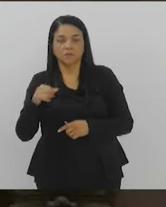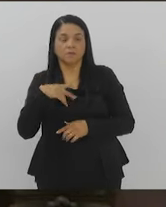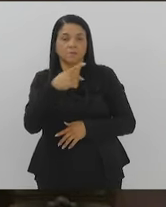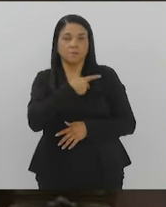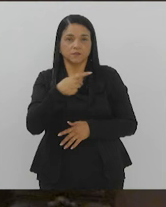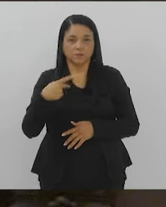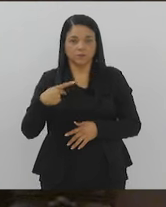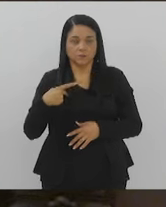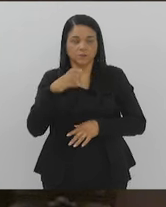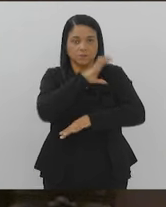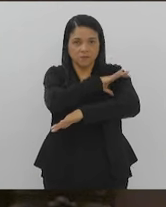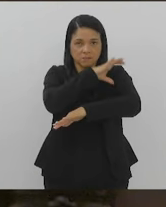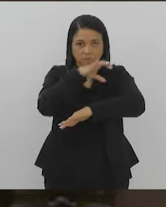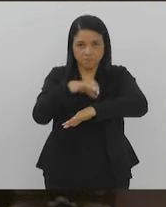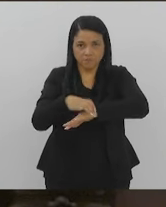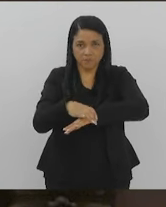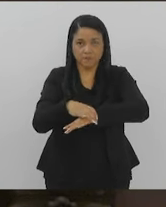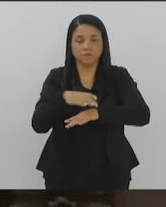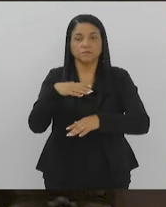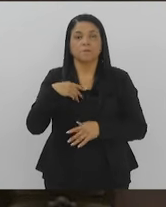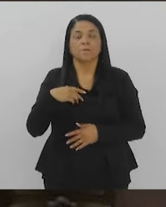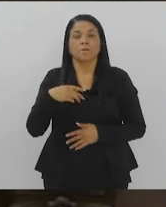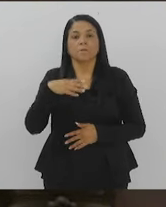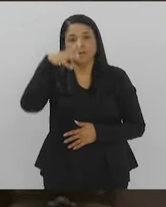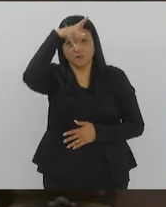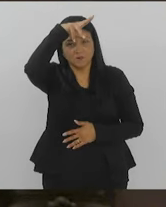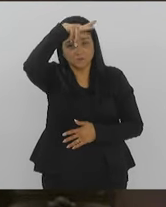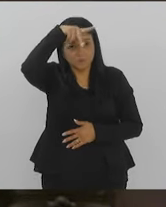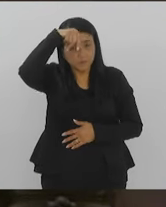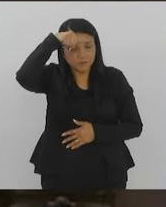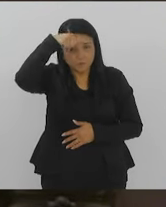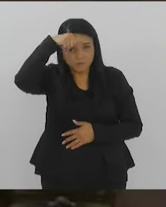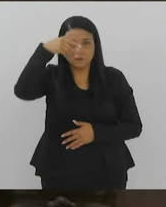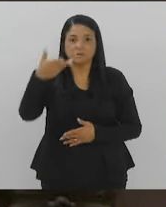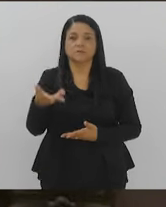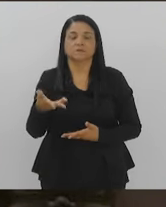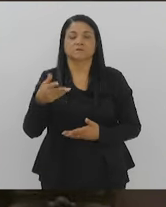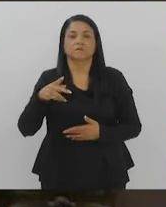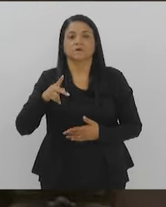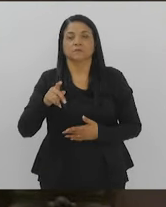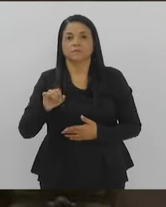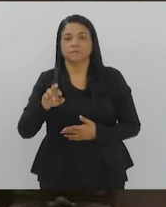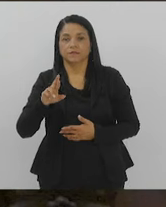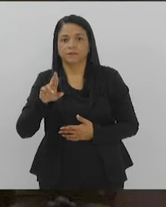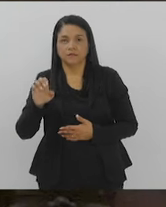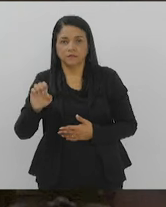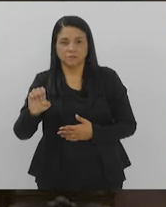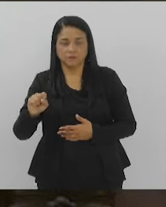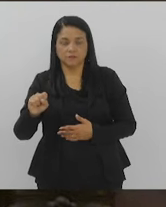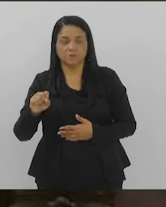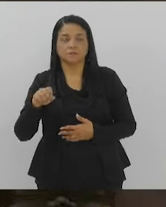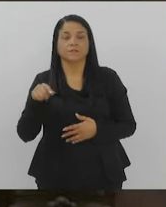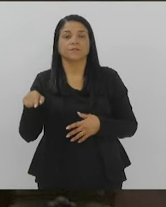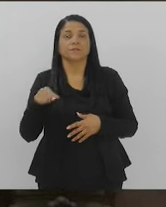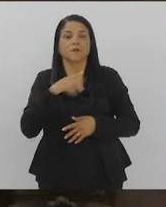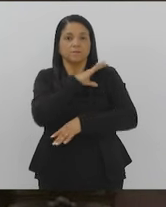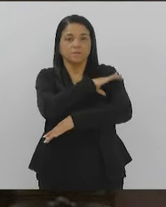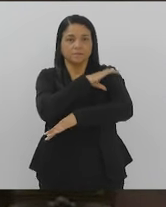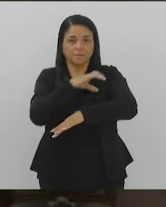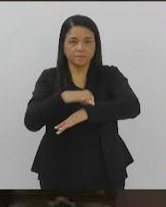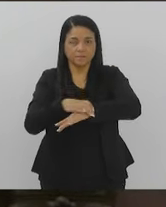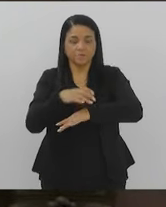de Deus de Manaus, Sara Pires Brasil, pastora da Assembleia de Deus de